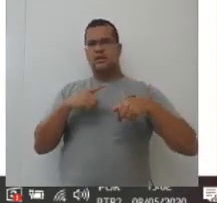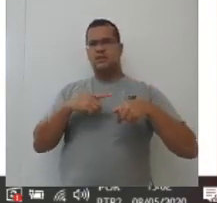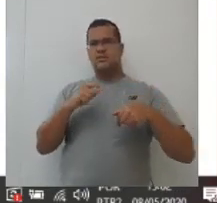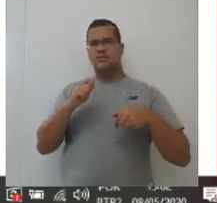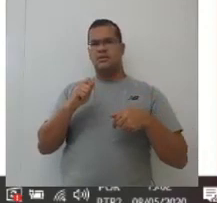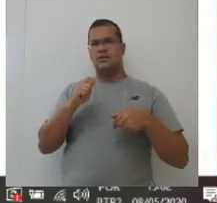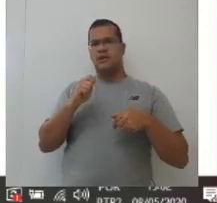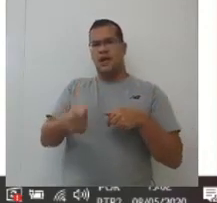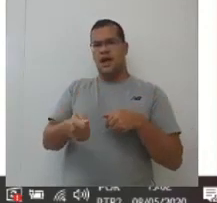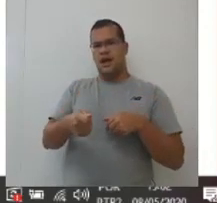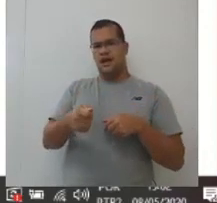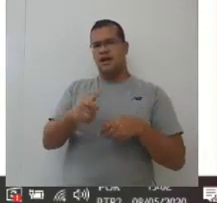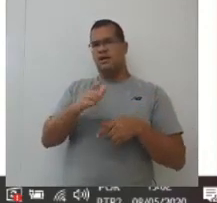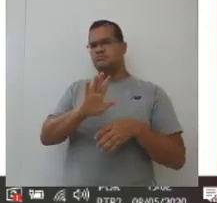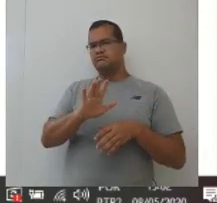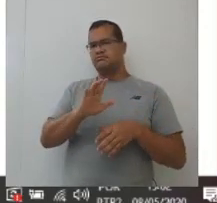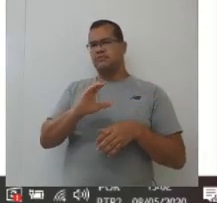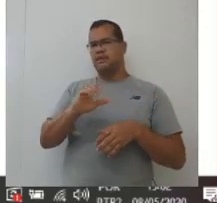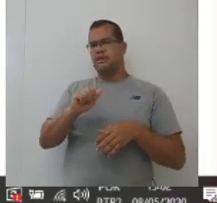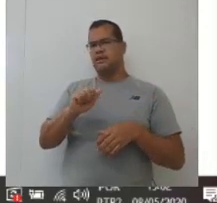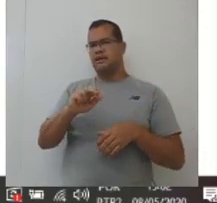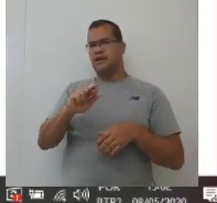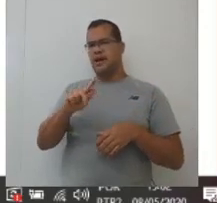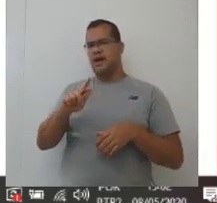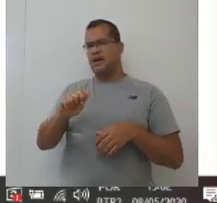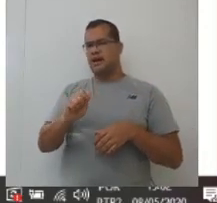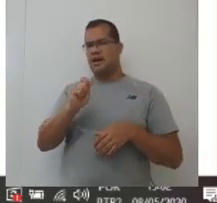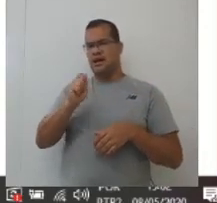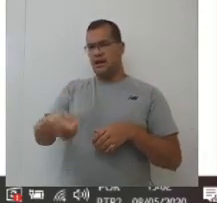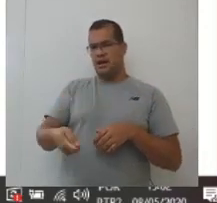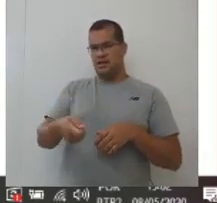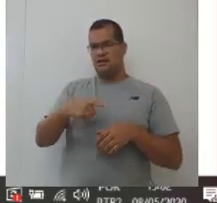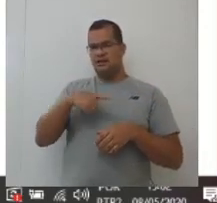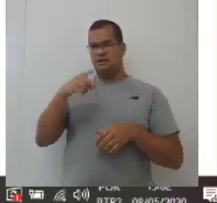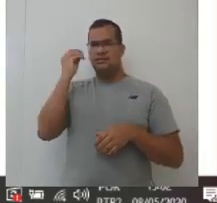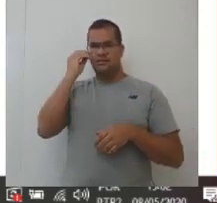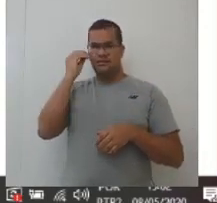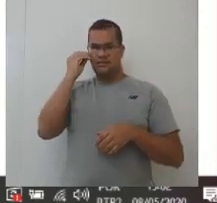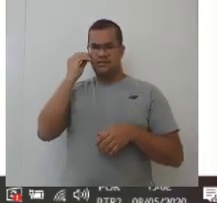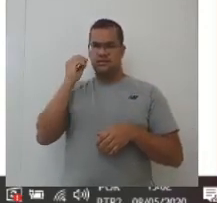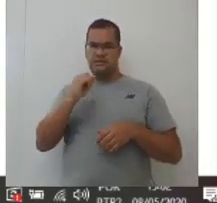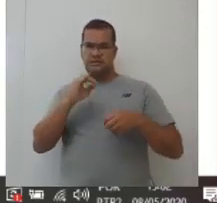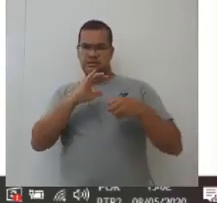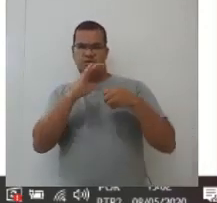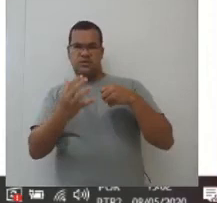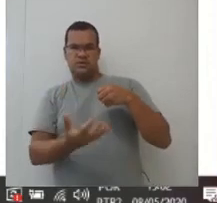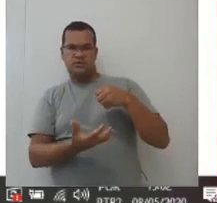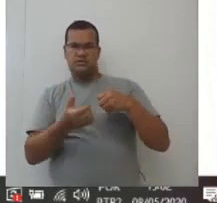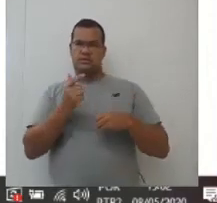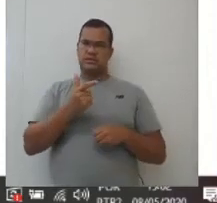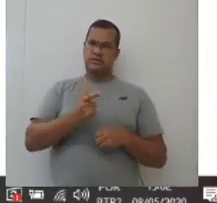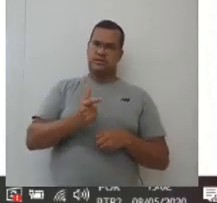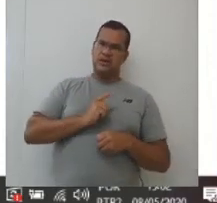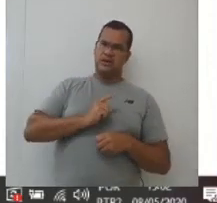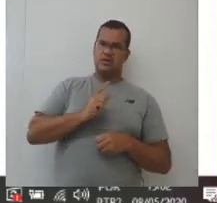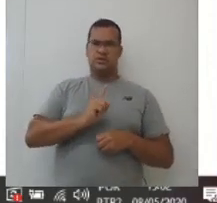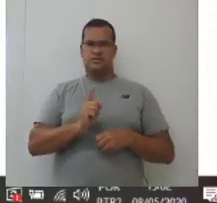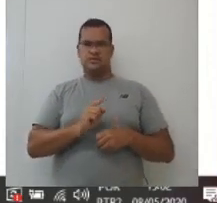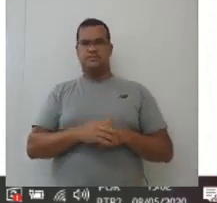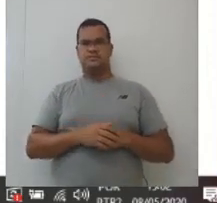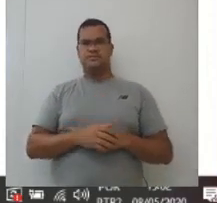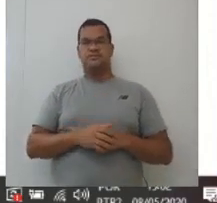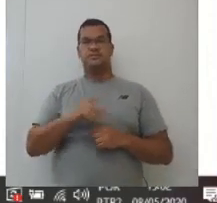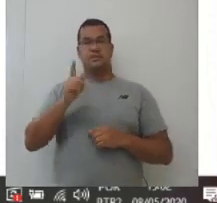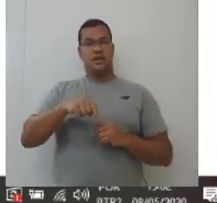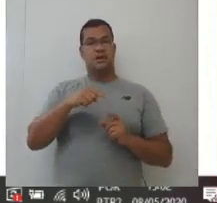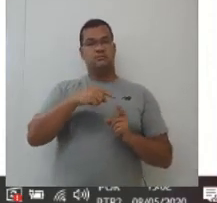que gerou, e a carga de prova, que é para testar a verificação do campo. Como é isso, professor? Corpo eletrizado.